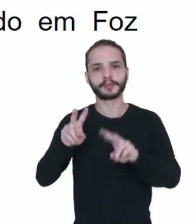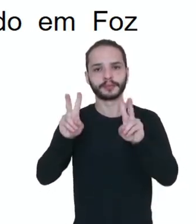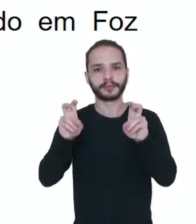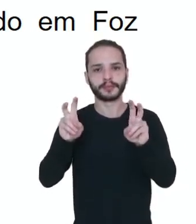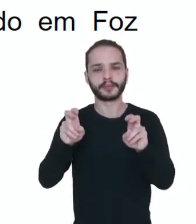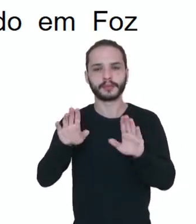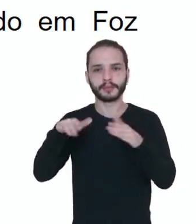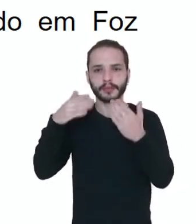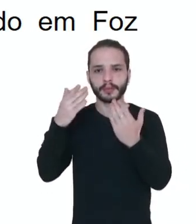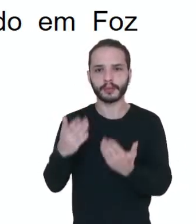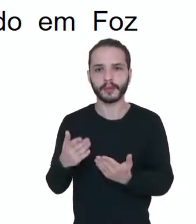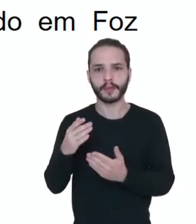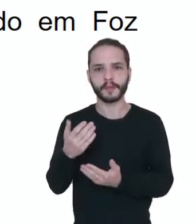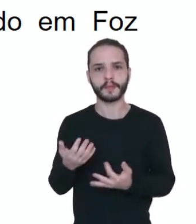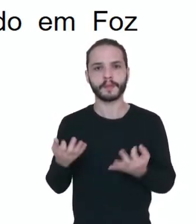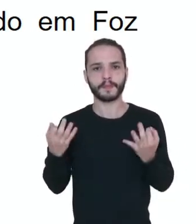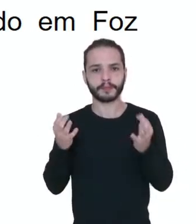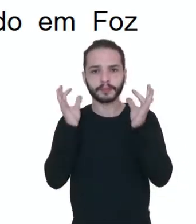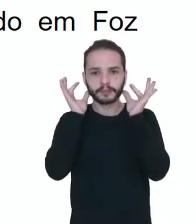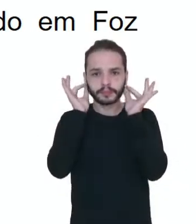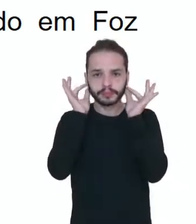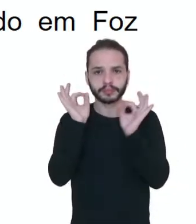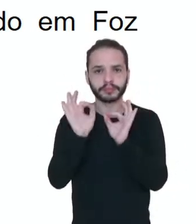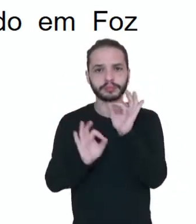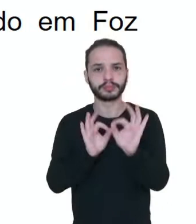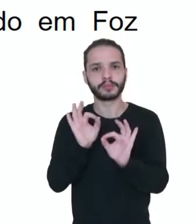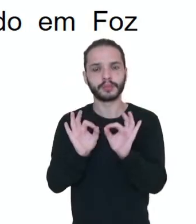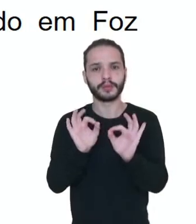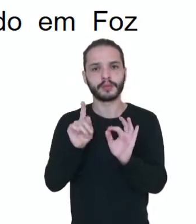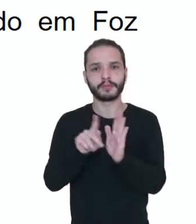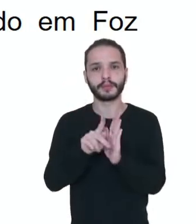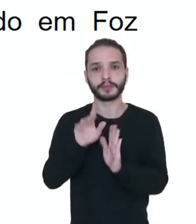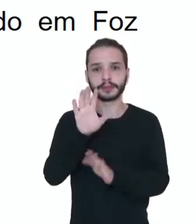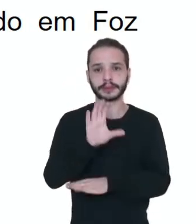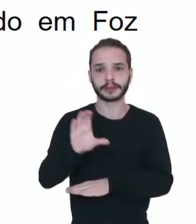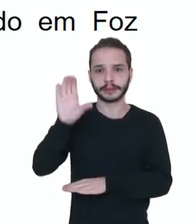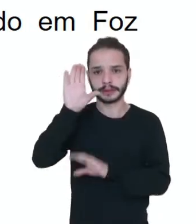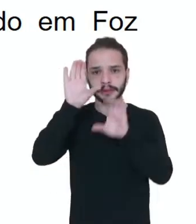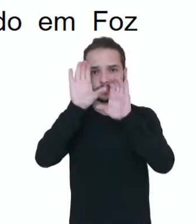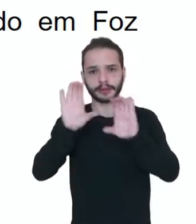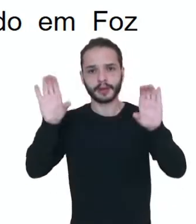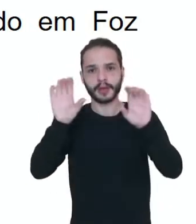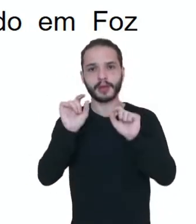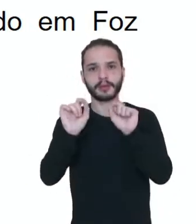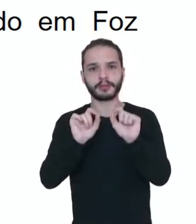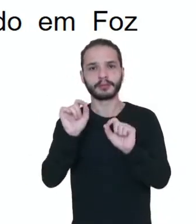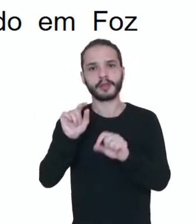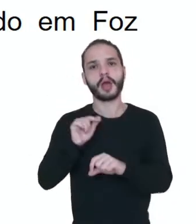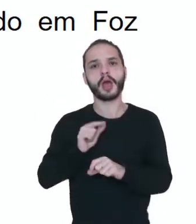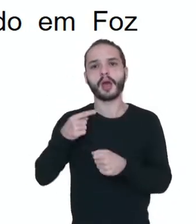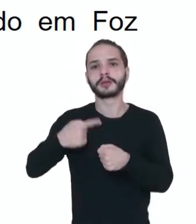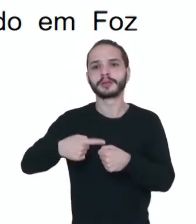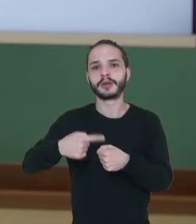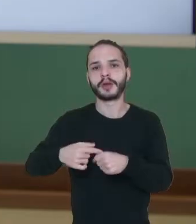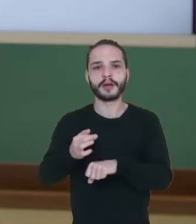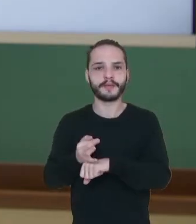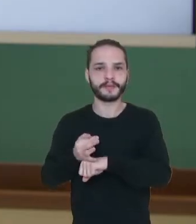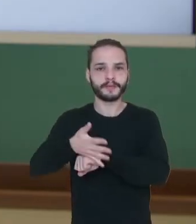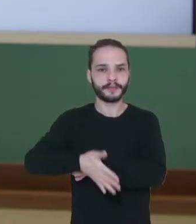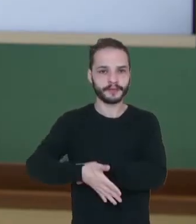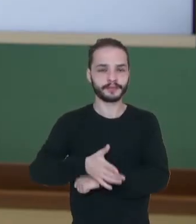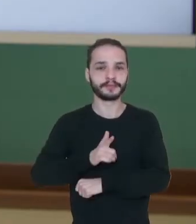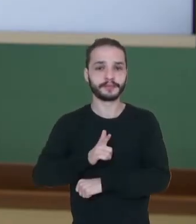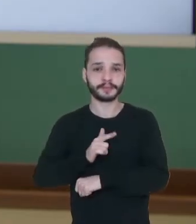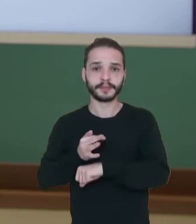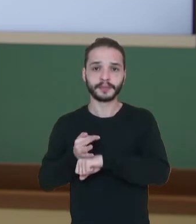Buda Amitabha, que é um Buda celestial. Está localizado em Foz do Iguaçu, inclusive